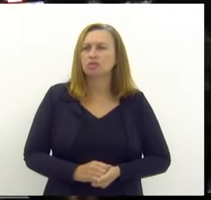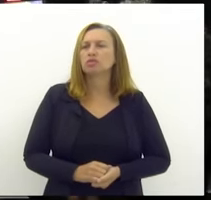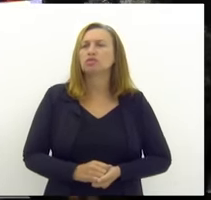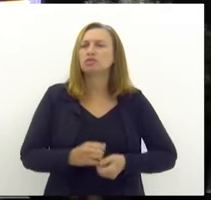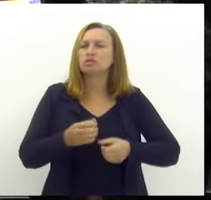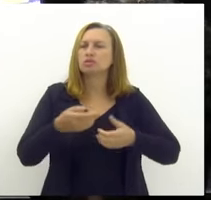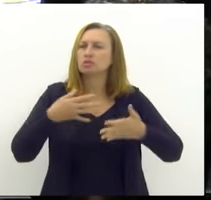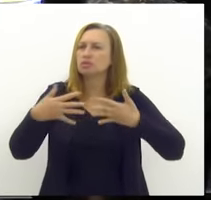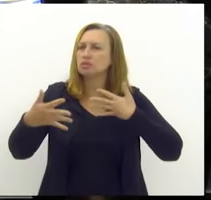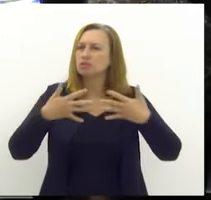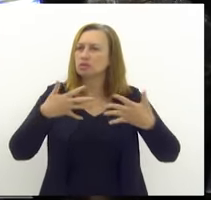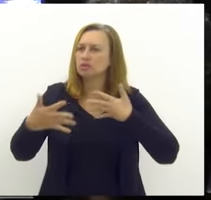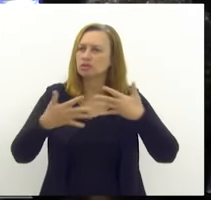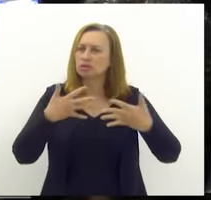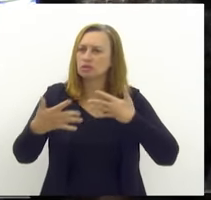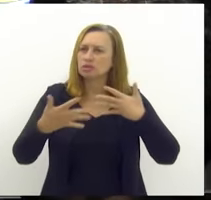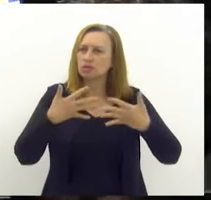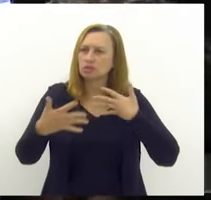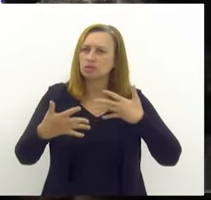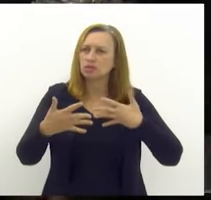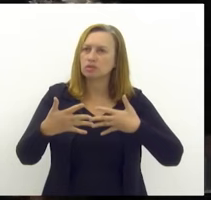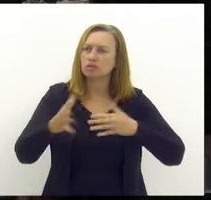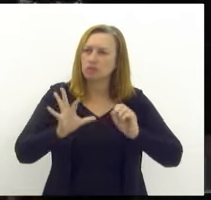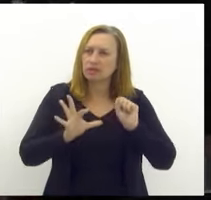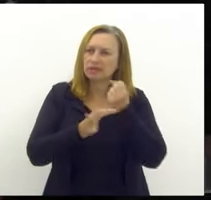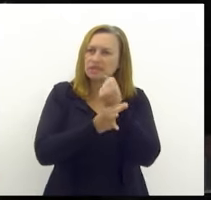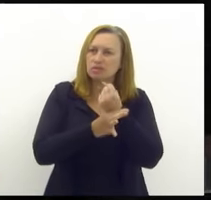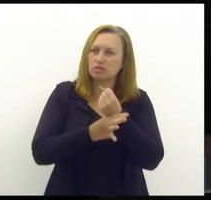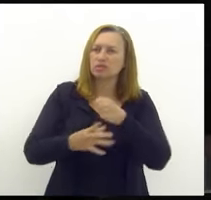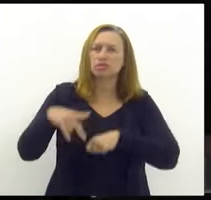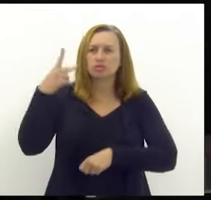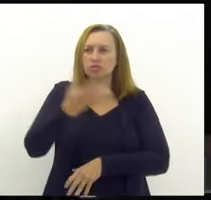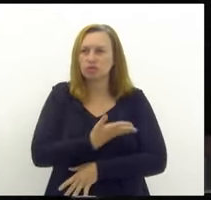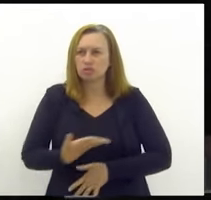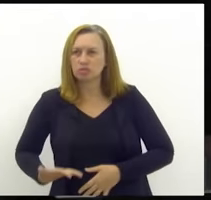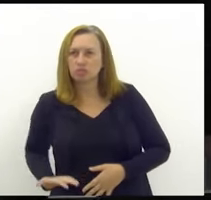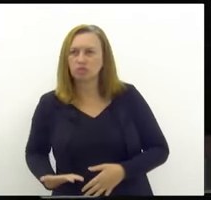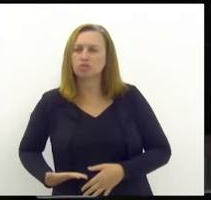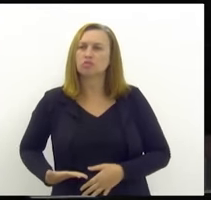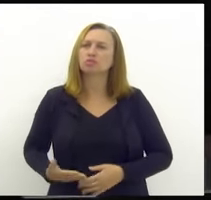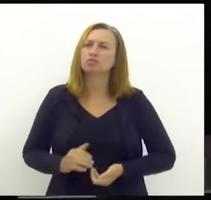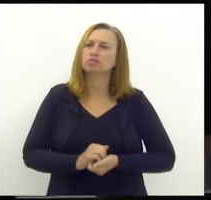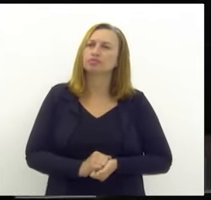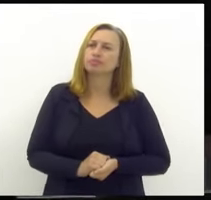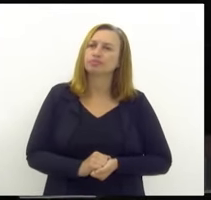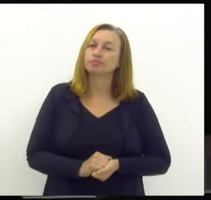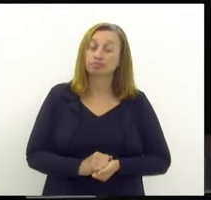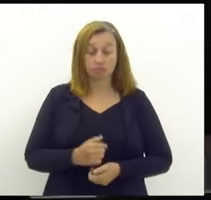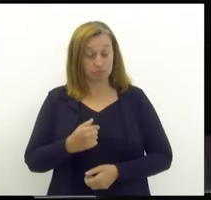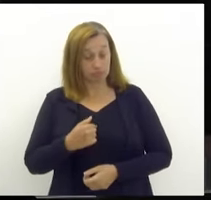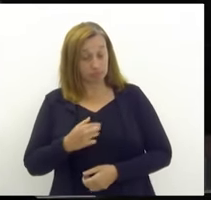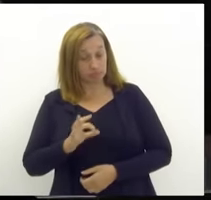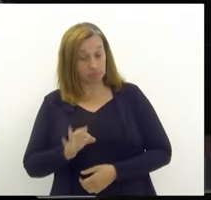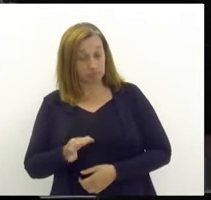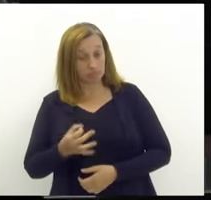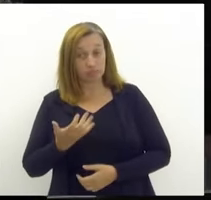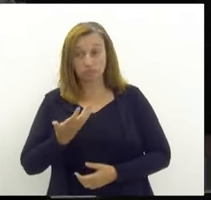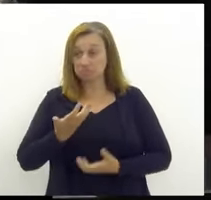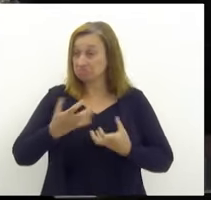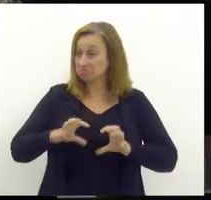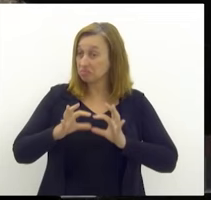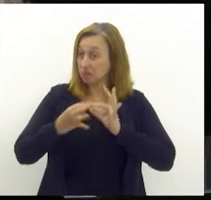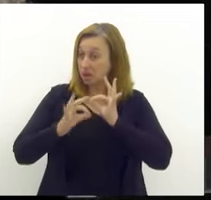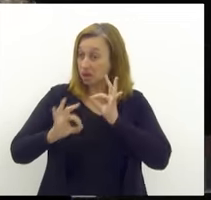transparência para ser um garantidor das políticas públicas de ponta eu evidentemente não queria me alongar mas